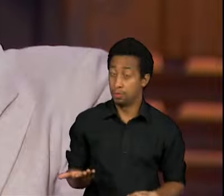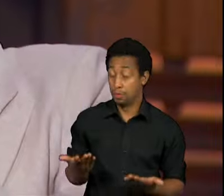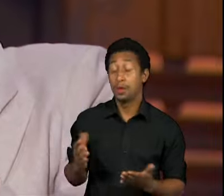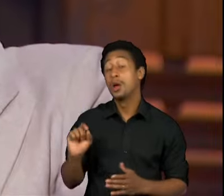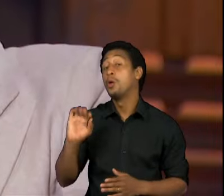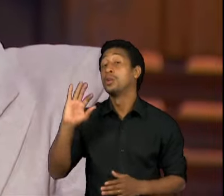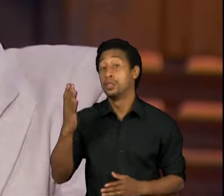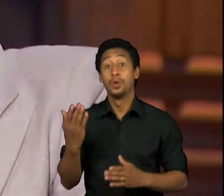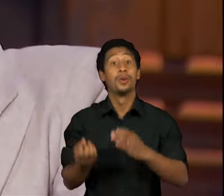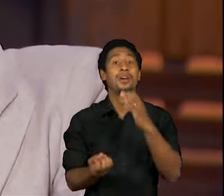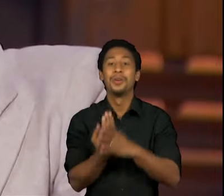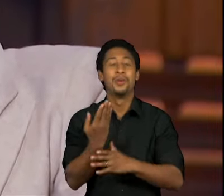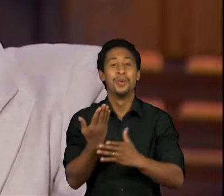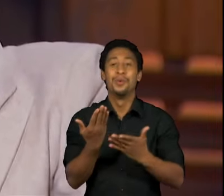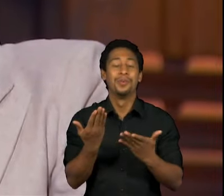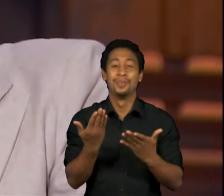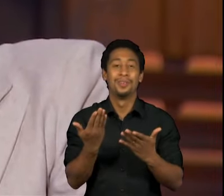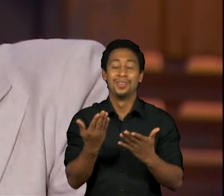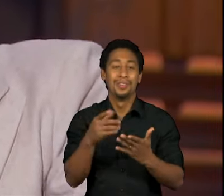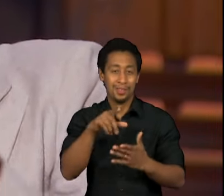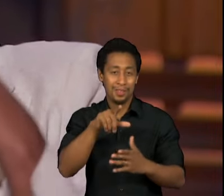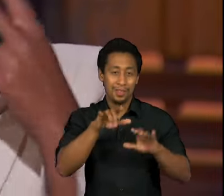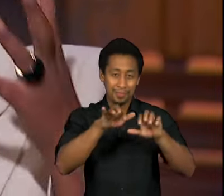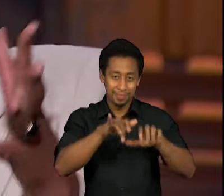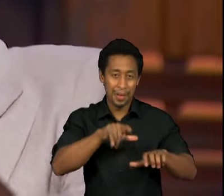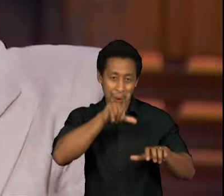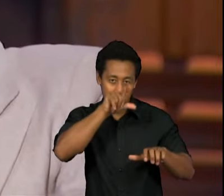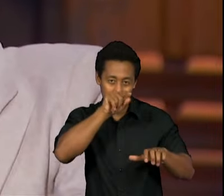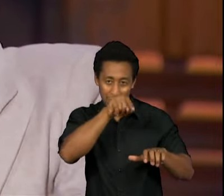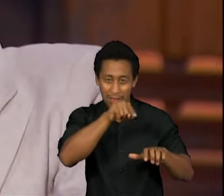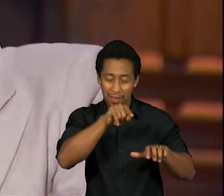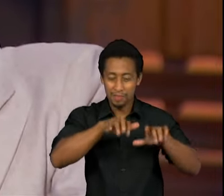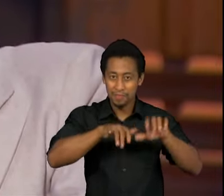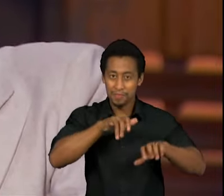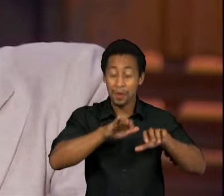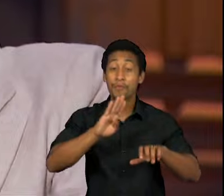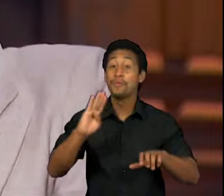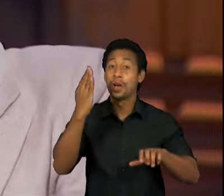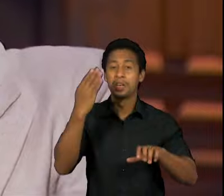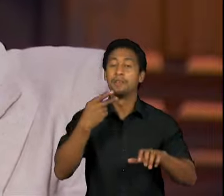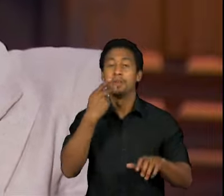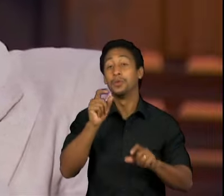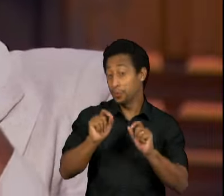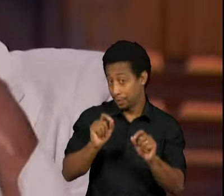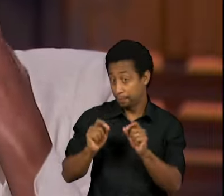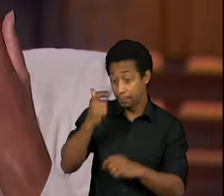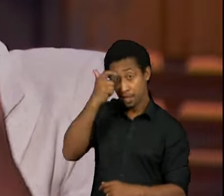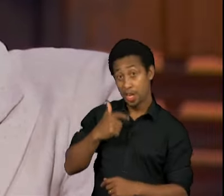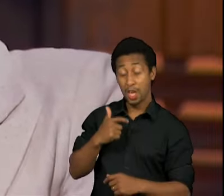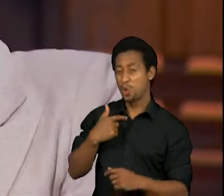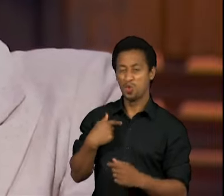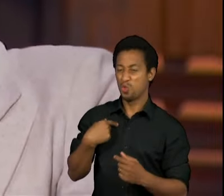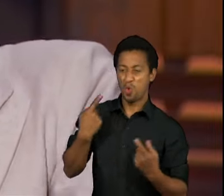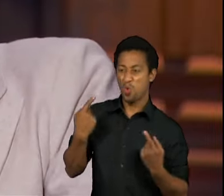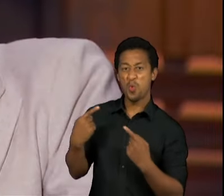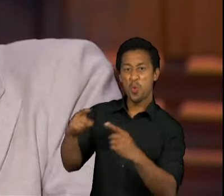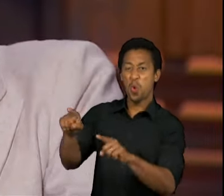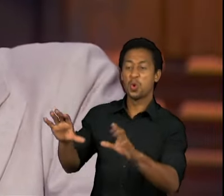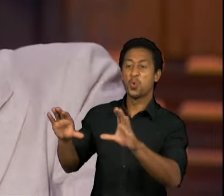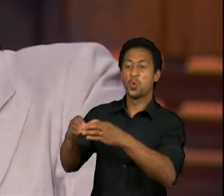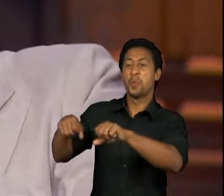Twitter vídeos falando que eu era inimiga da classe trabalhadora que era contra a greve dos motoboy gente absolutamente nada a ver com a